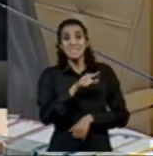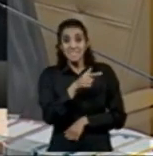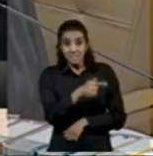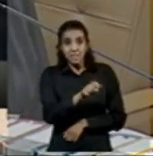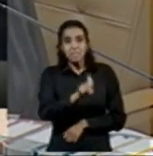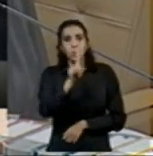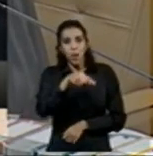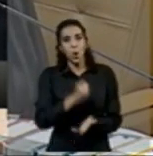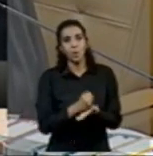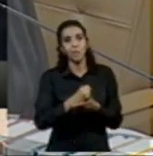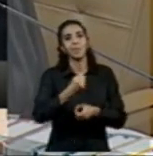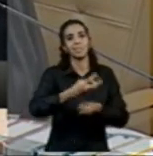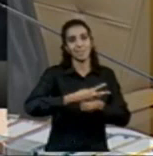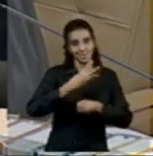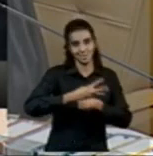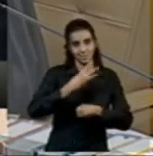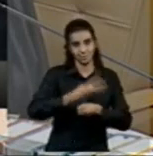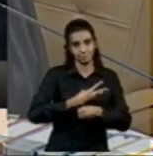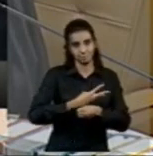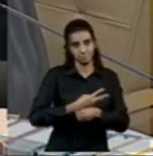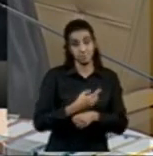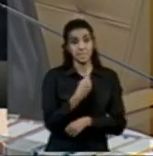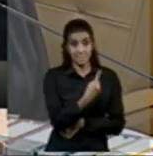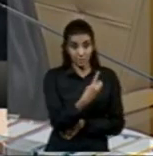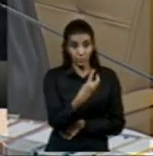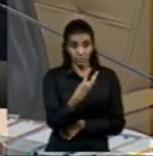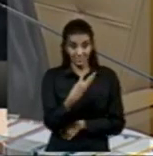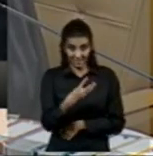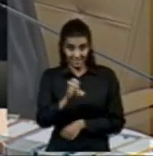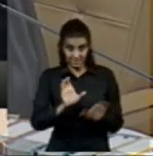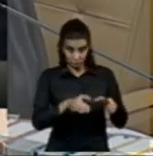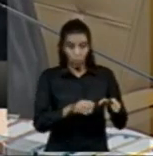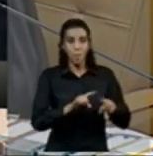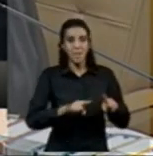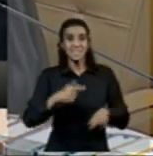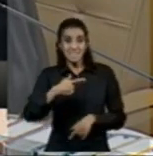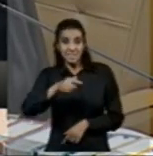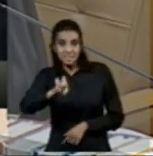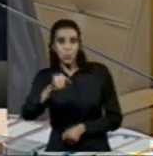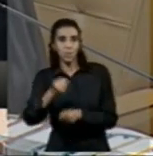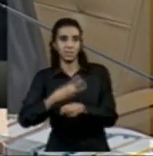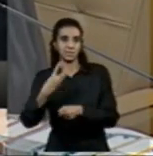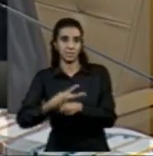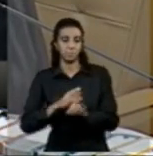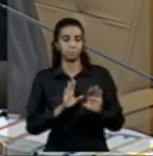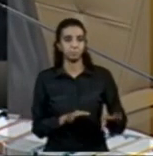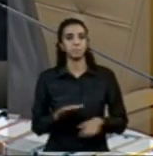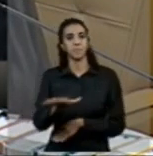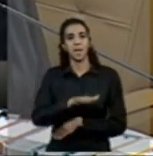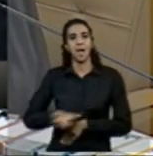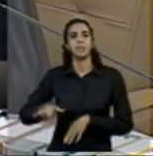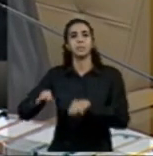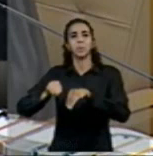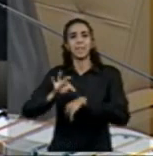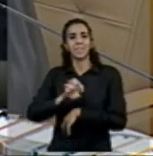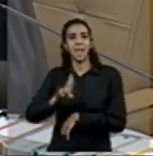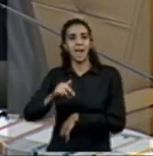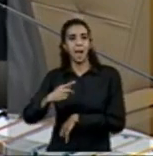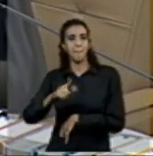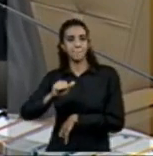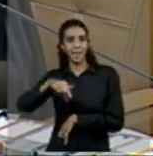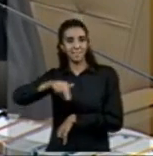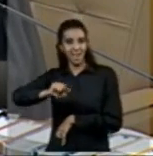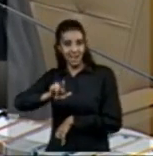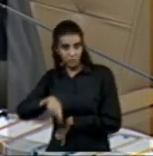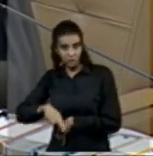eram terceirizados. 135, 75 eram terceirizados. No setor de terraplanagem, famoso